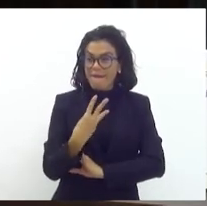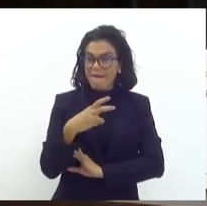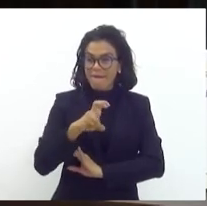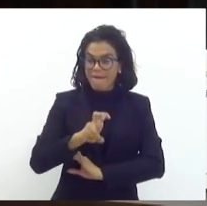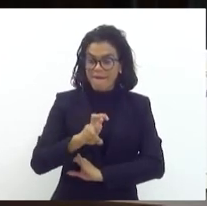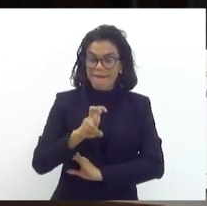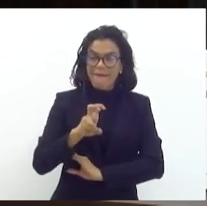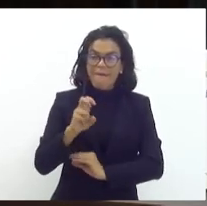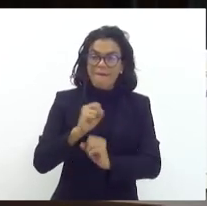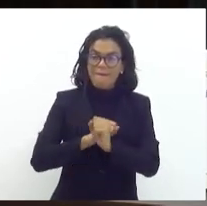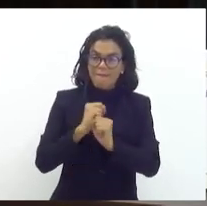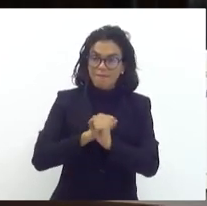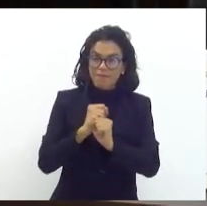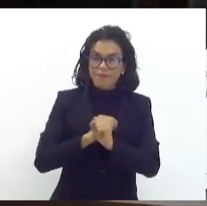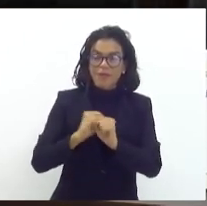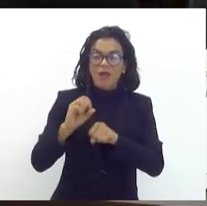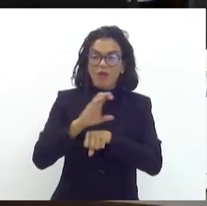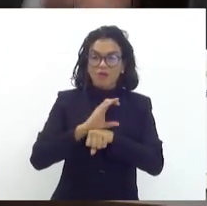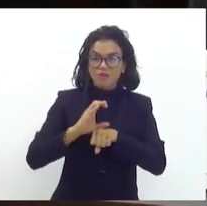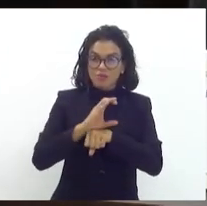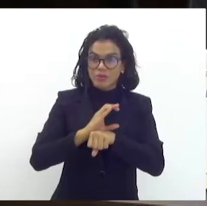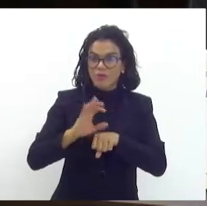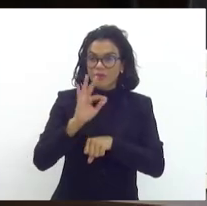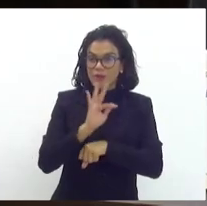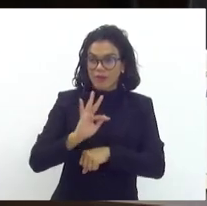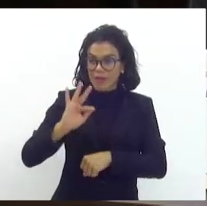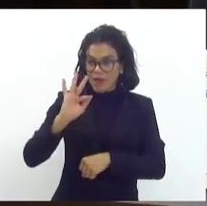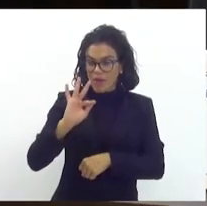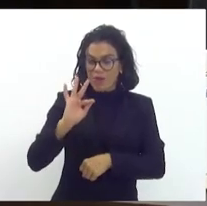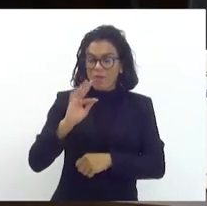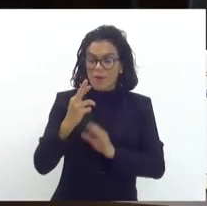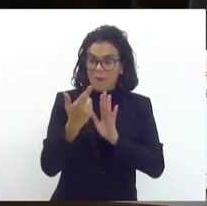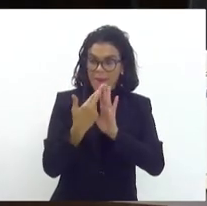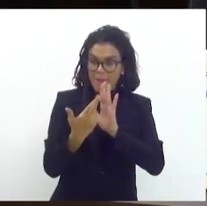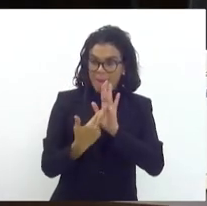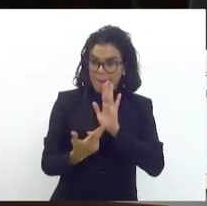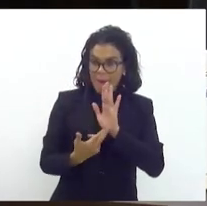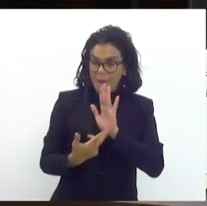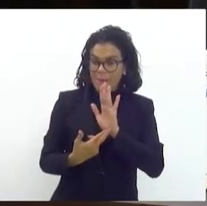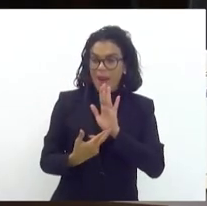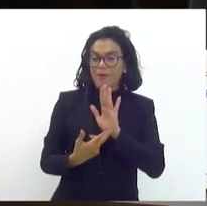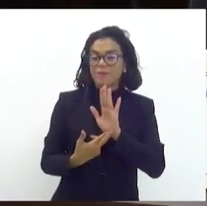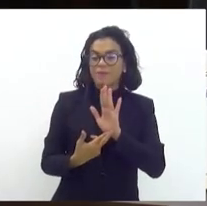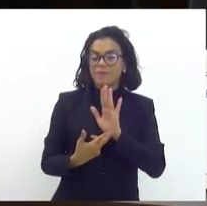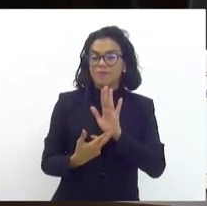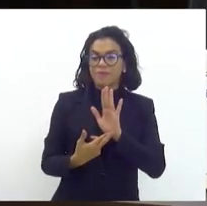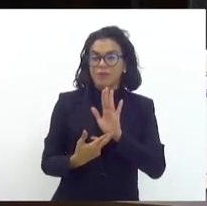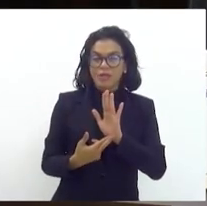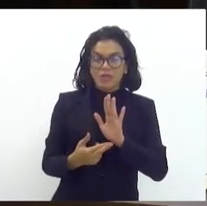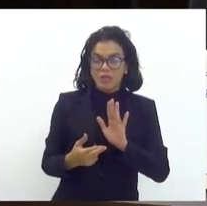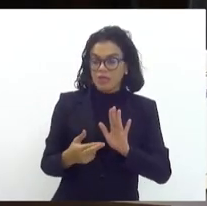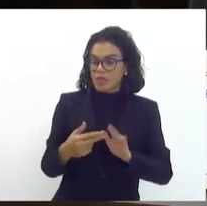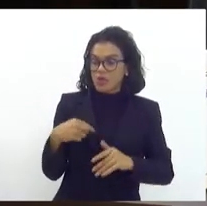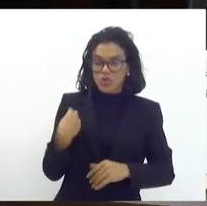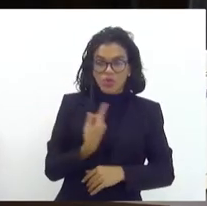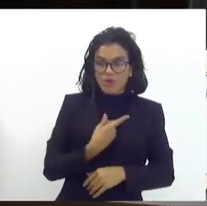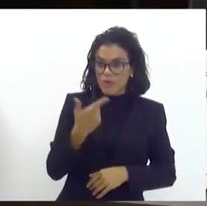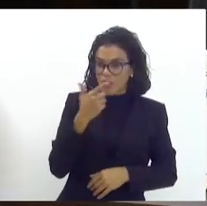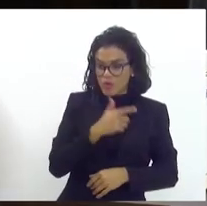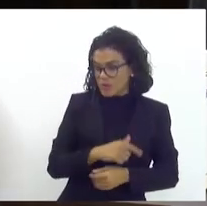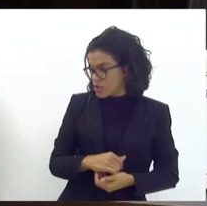né da Constituição Federal para regulamentar imposto sobre grandes fortunas nós não vamos